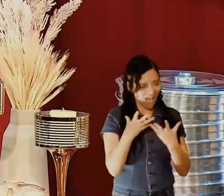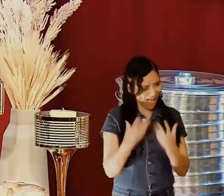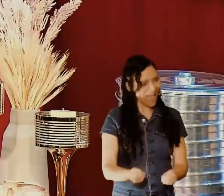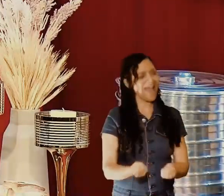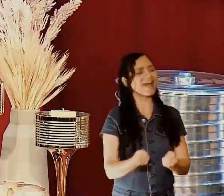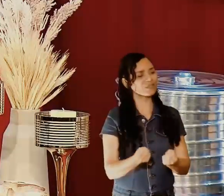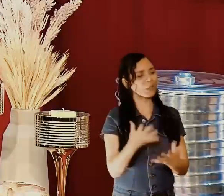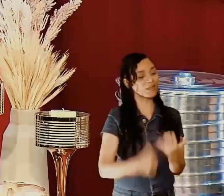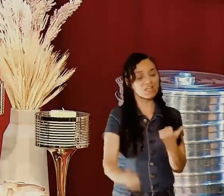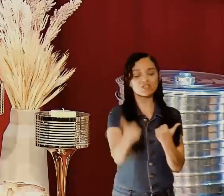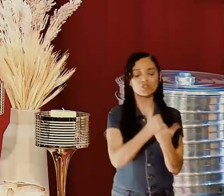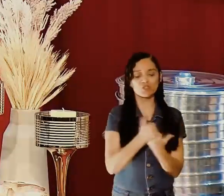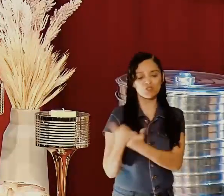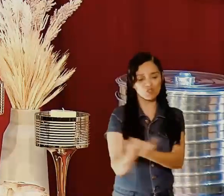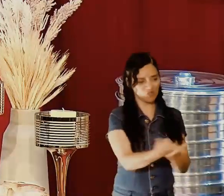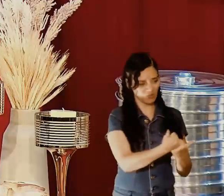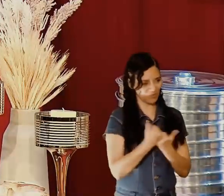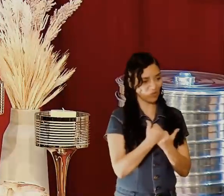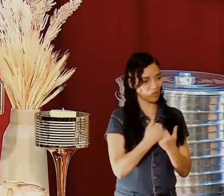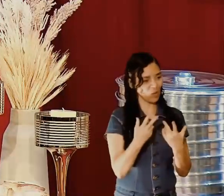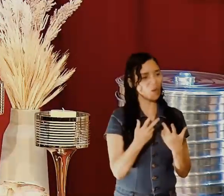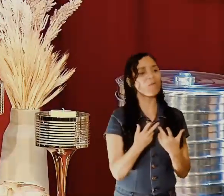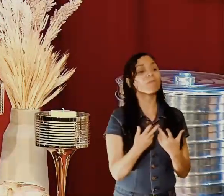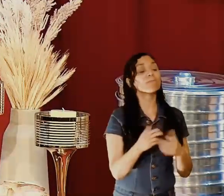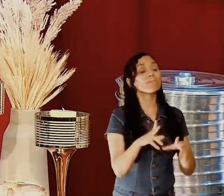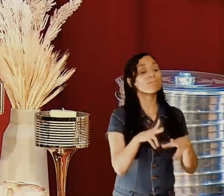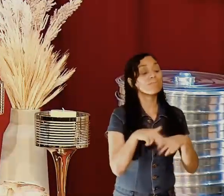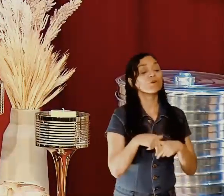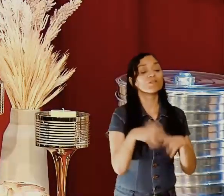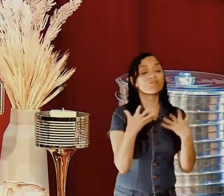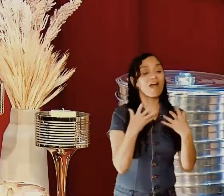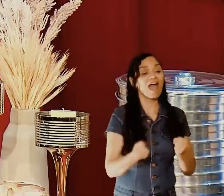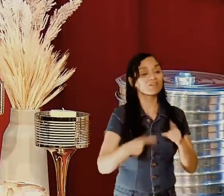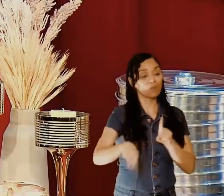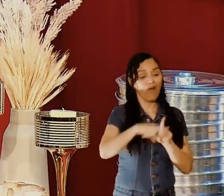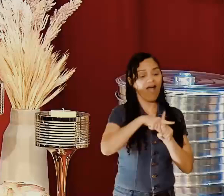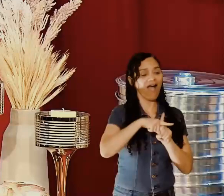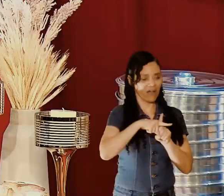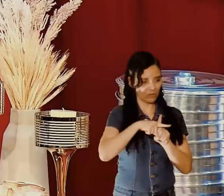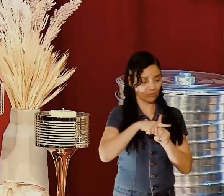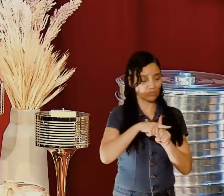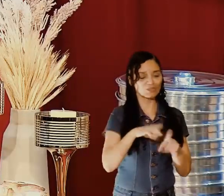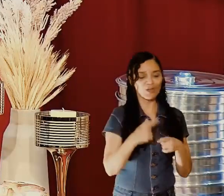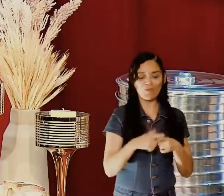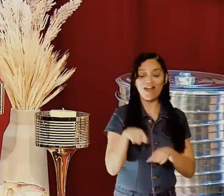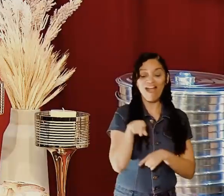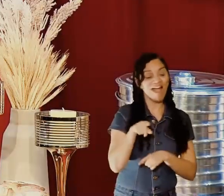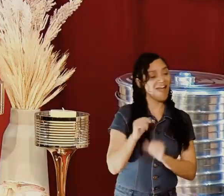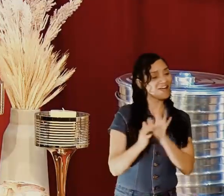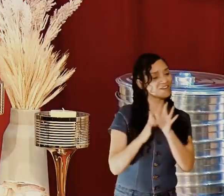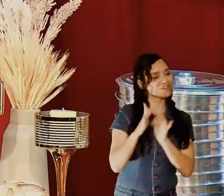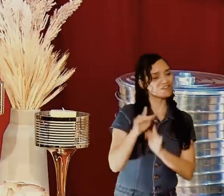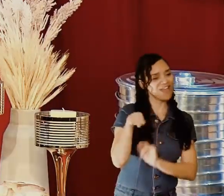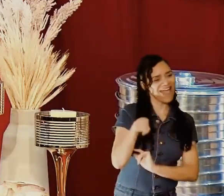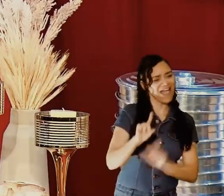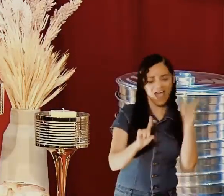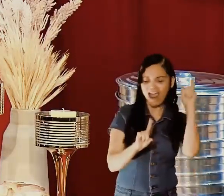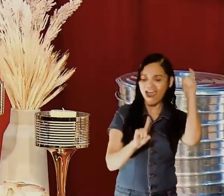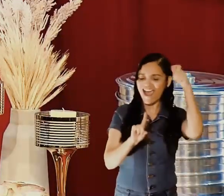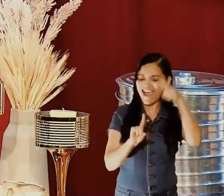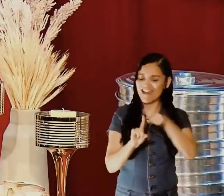ele é o príncipe da paz. Ele é um rei que vem em paz e estabelece a paz por meio